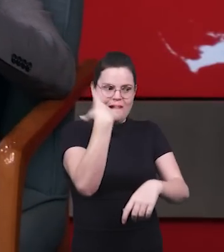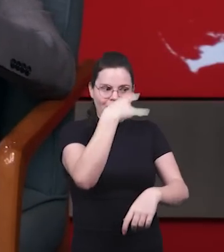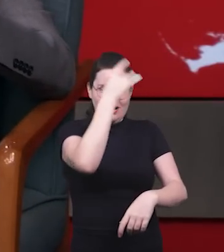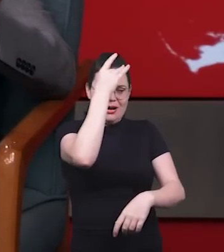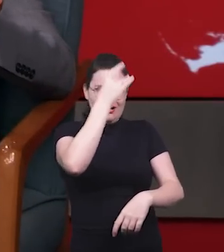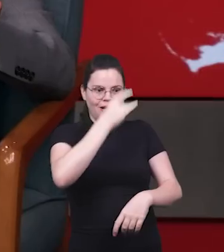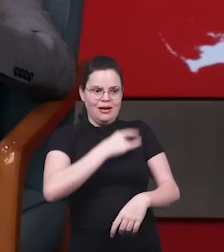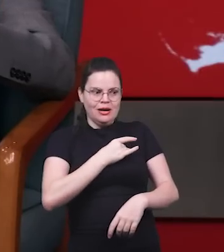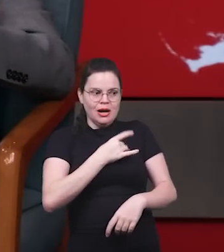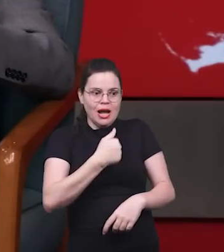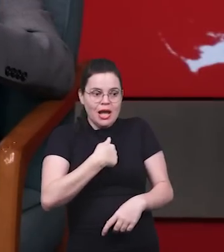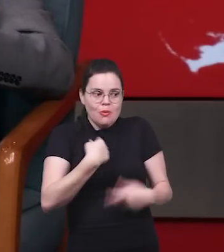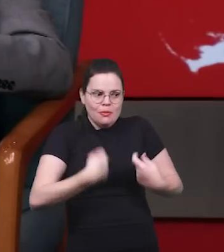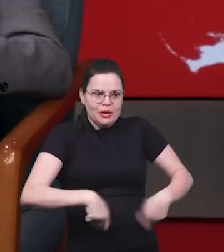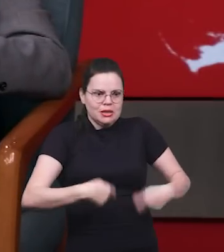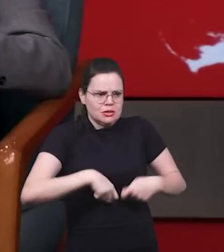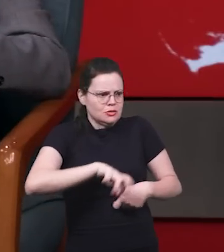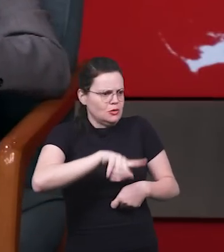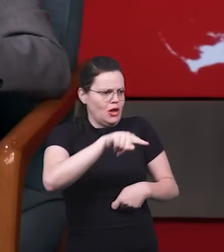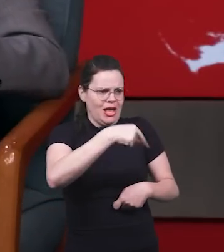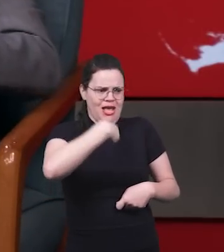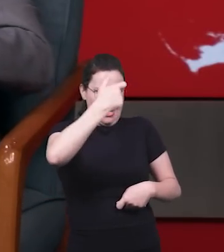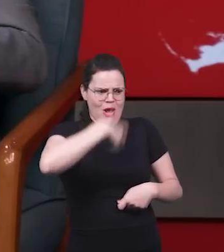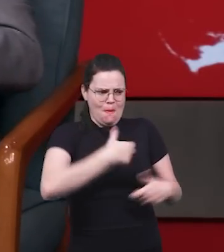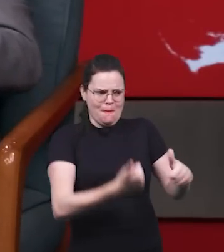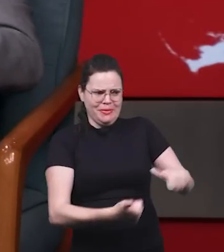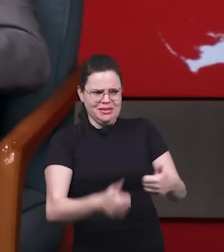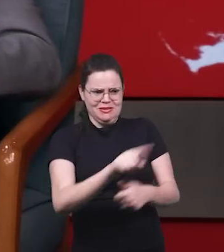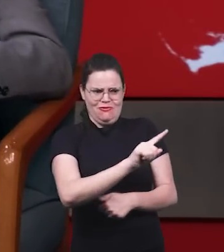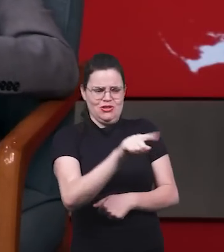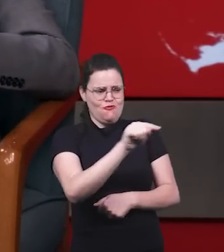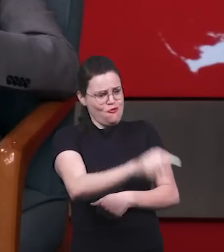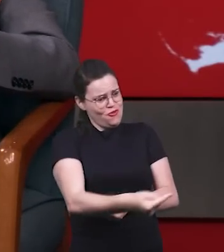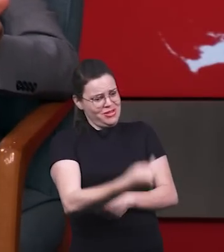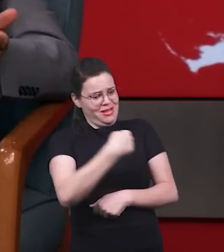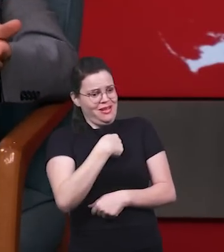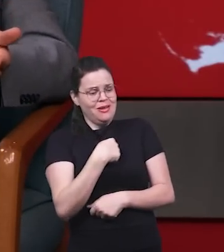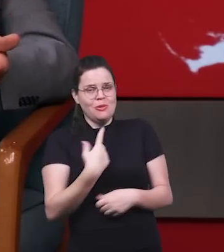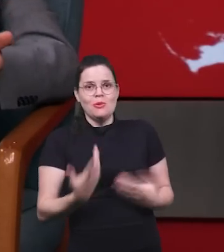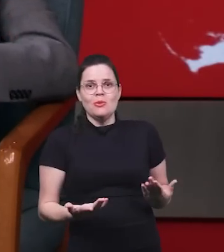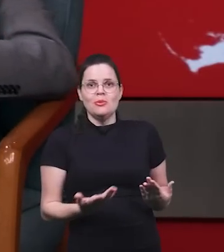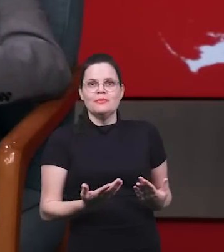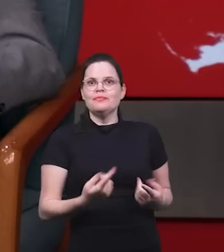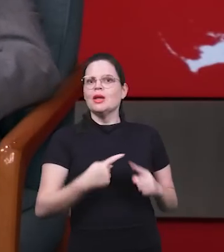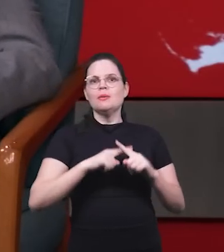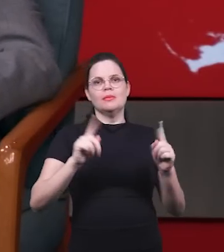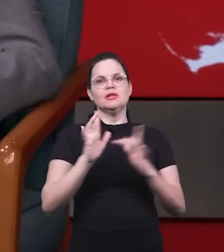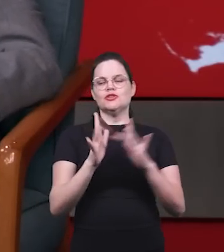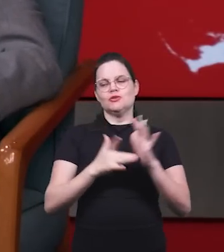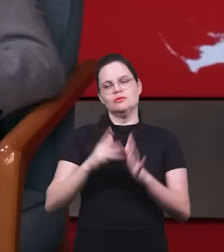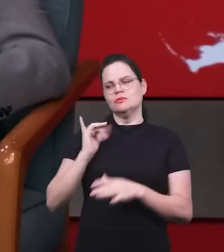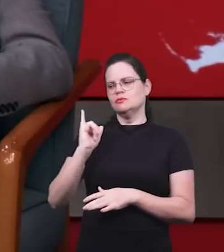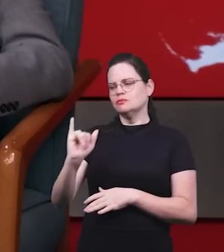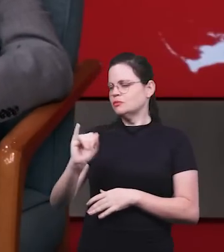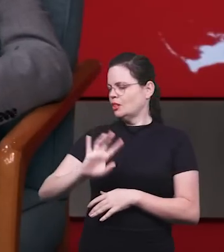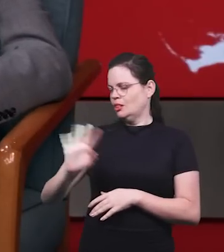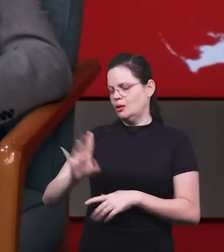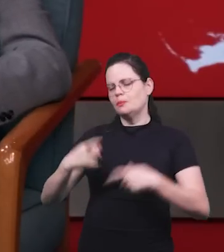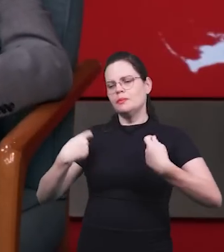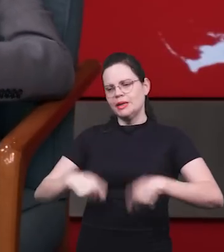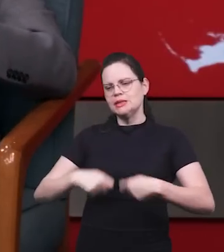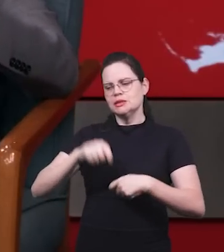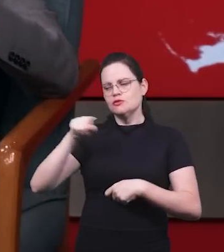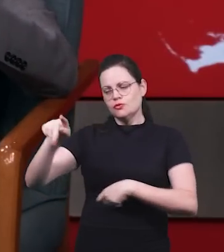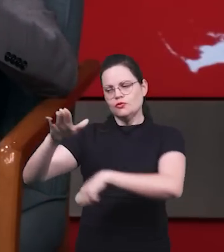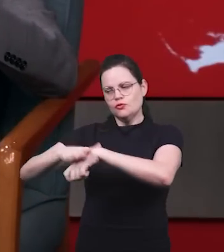cumprir a justiça. O que era a justiça? A revelação, o que estava profetizado. O que era